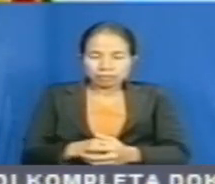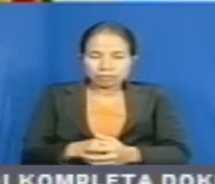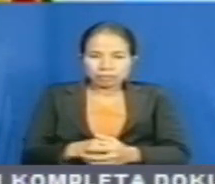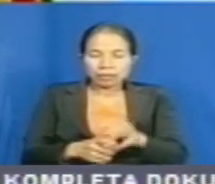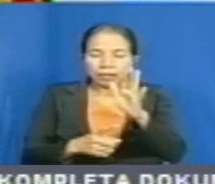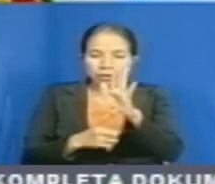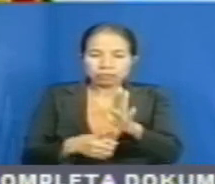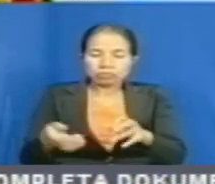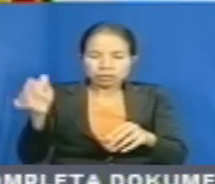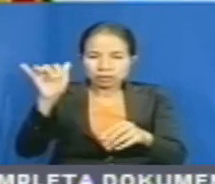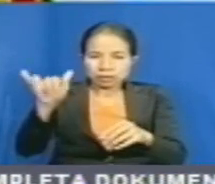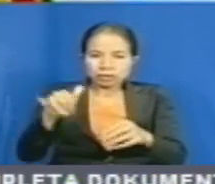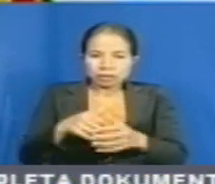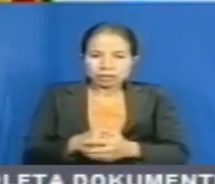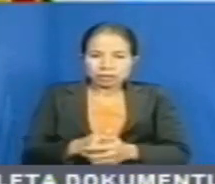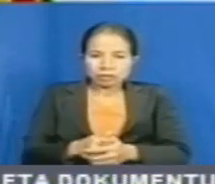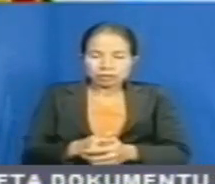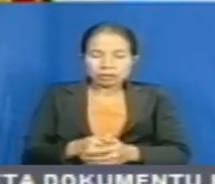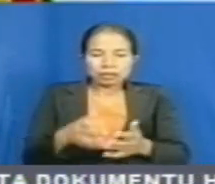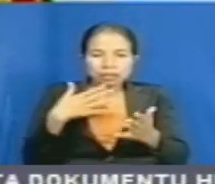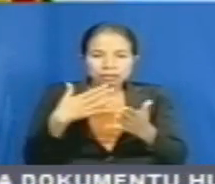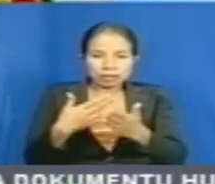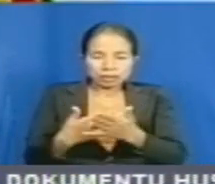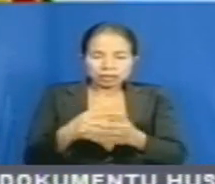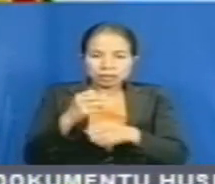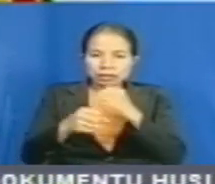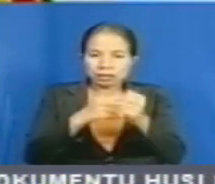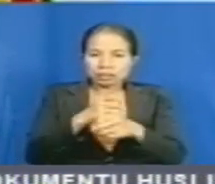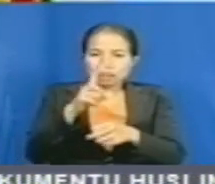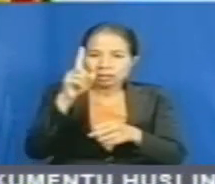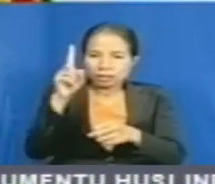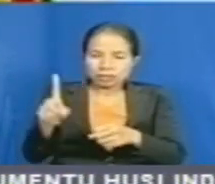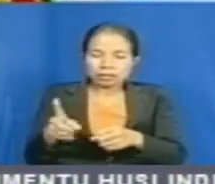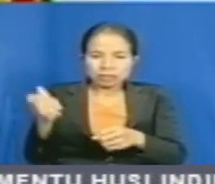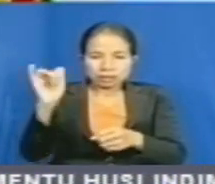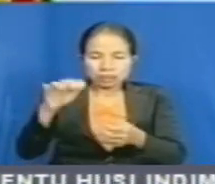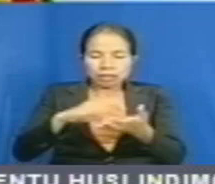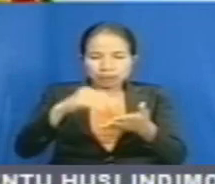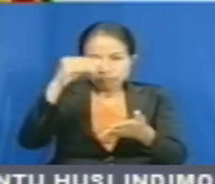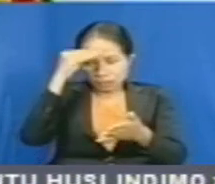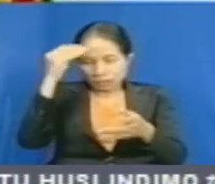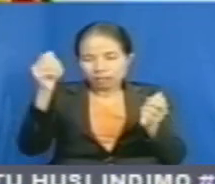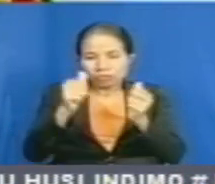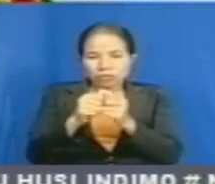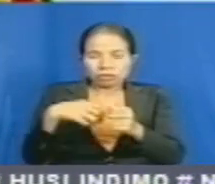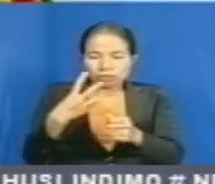tudo ona sira ne sucesso durante tinangi de nilara, sira aprende ho mutu ho